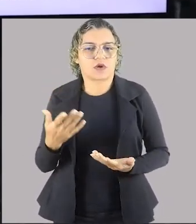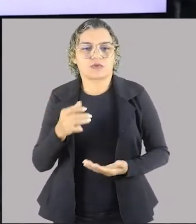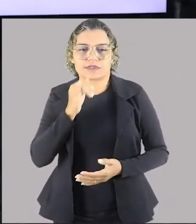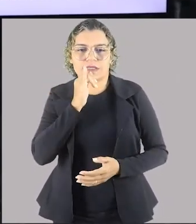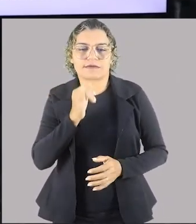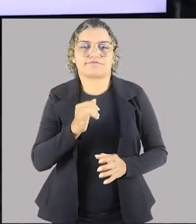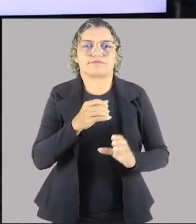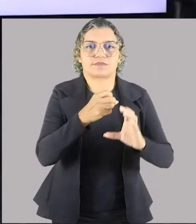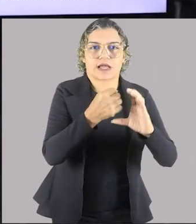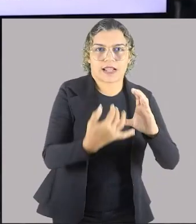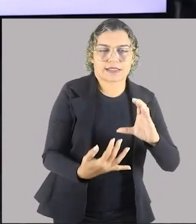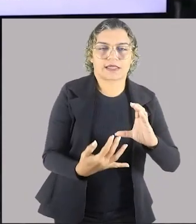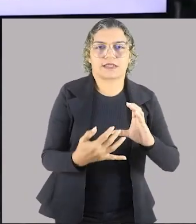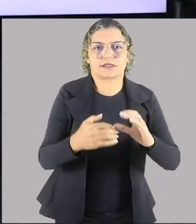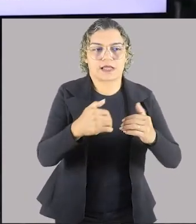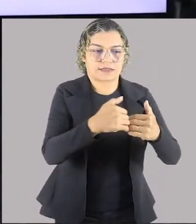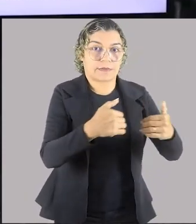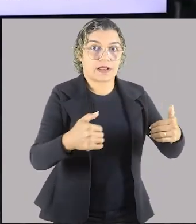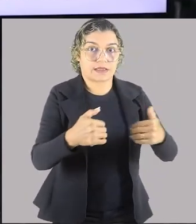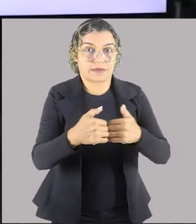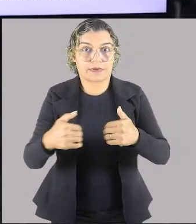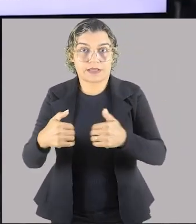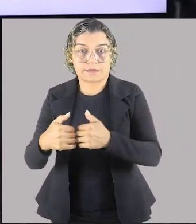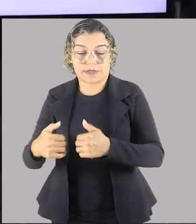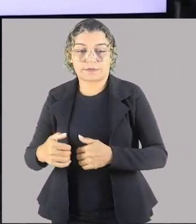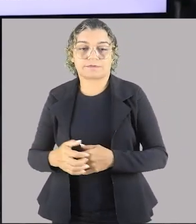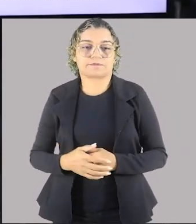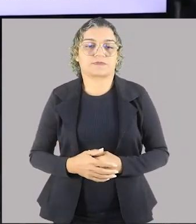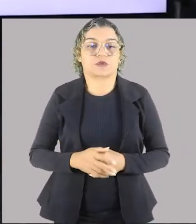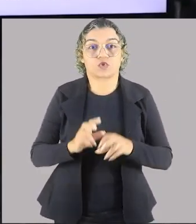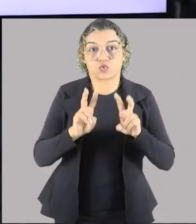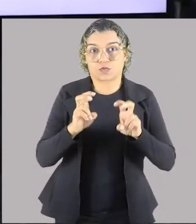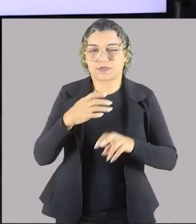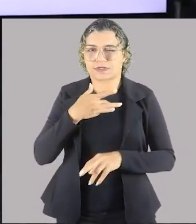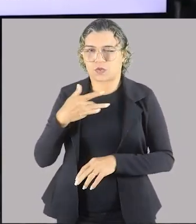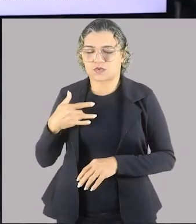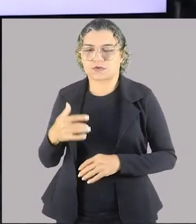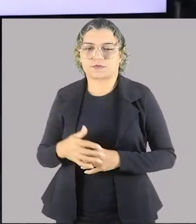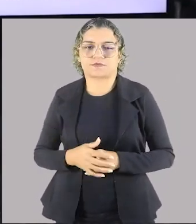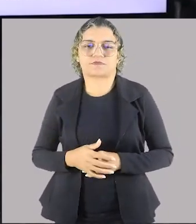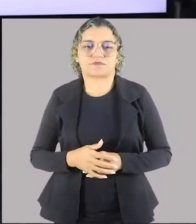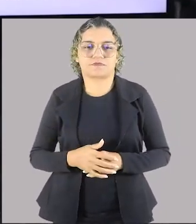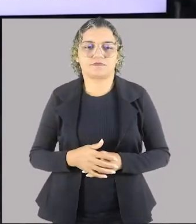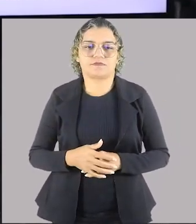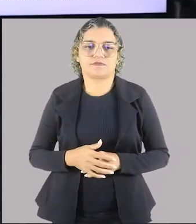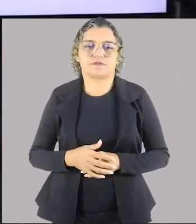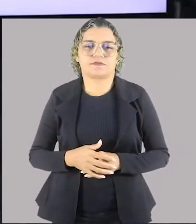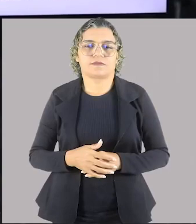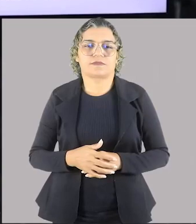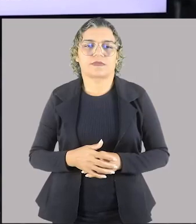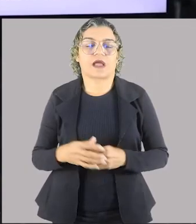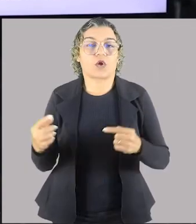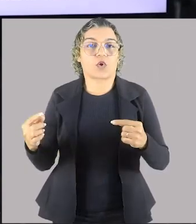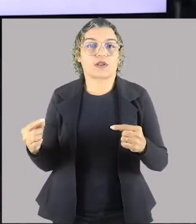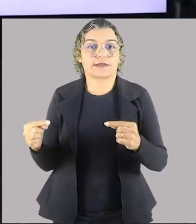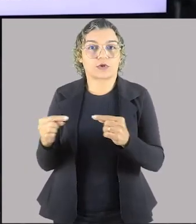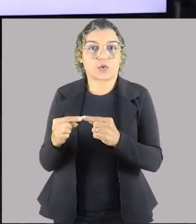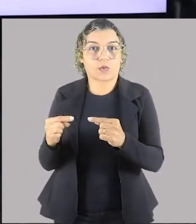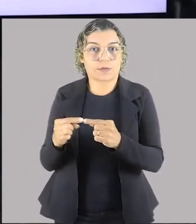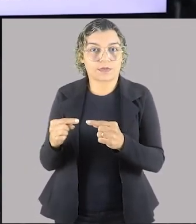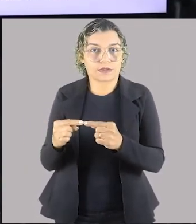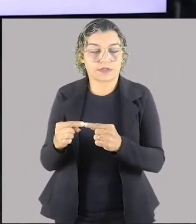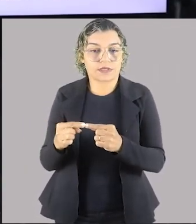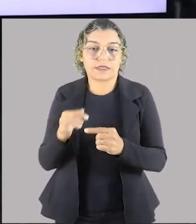separada da outra, que é a aptidão física relacionada à saúde. Então vamos lá ver os componentes da aptidão física relacionada à performance